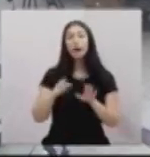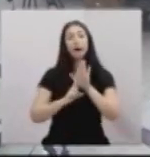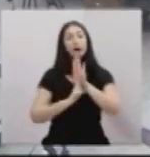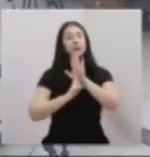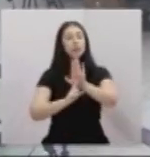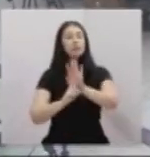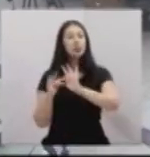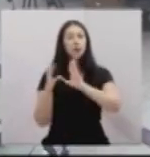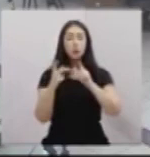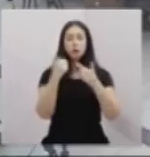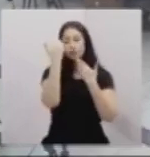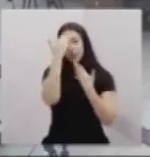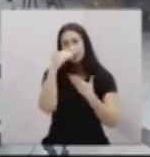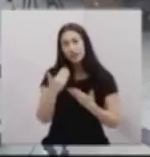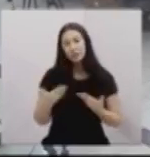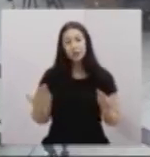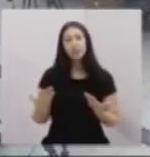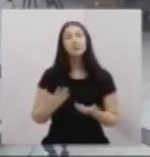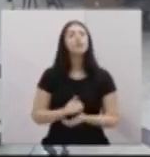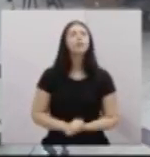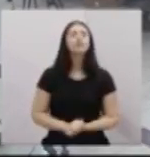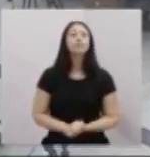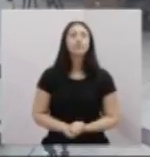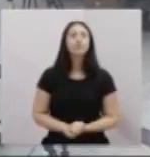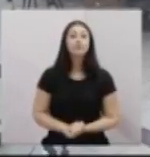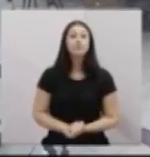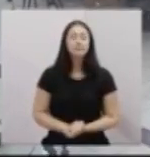os homenageados deste dia.